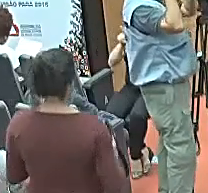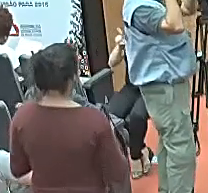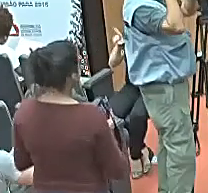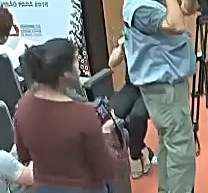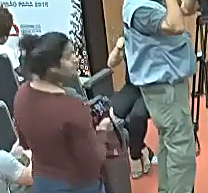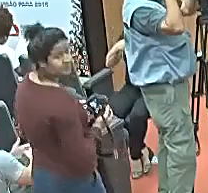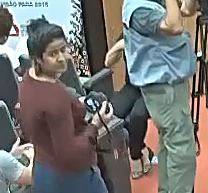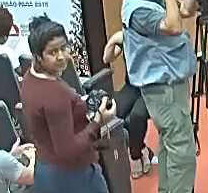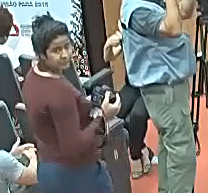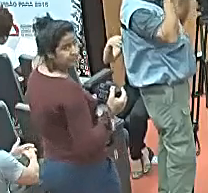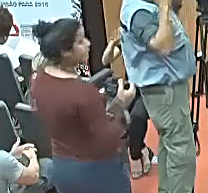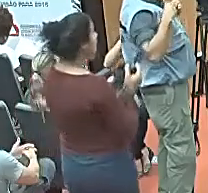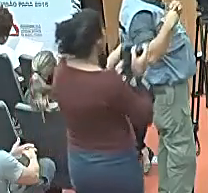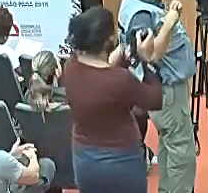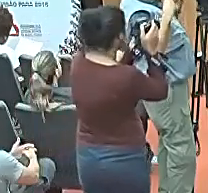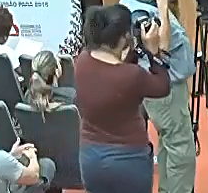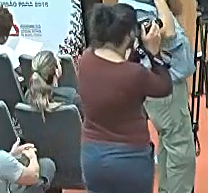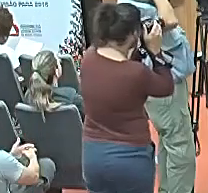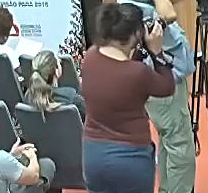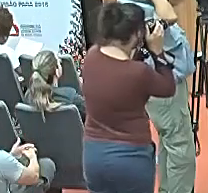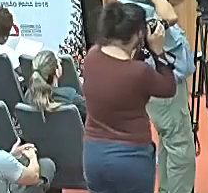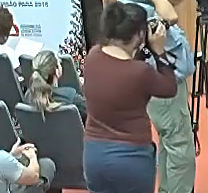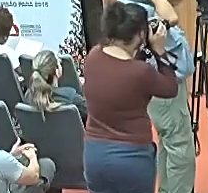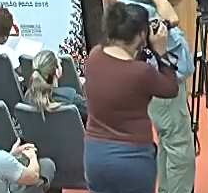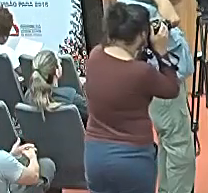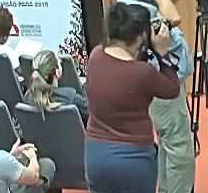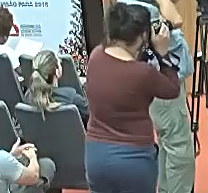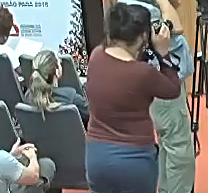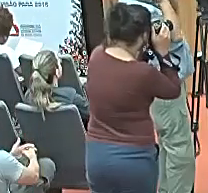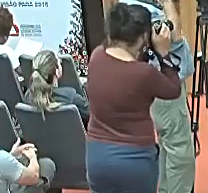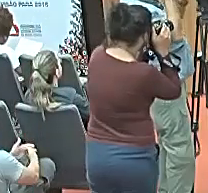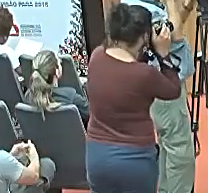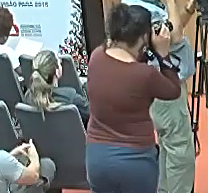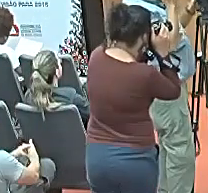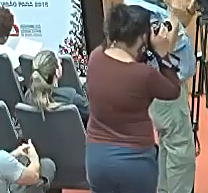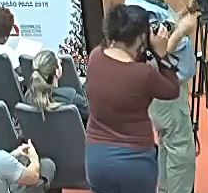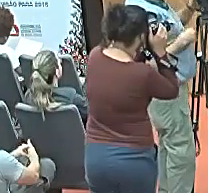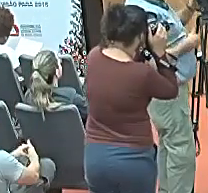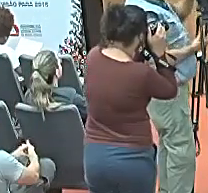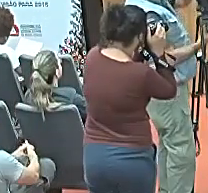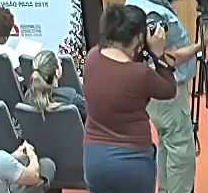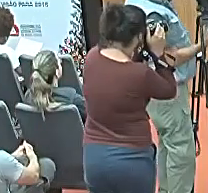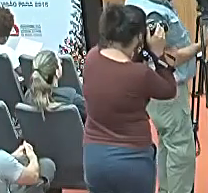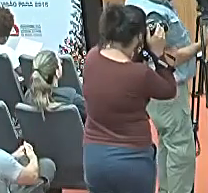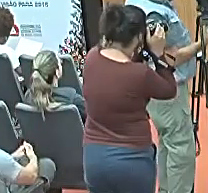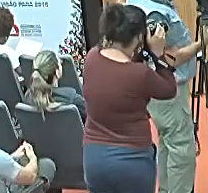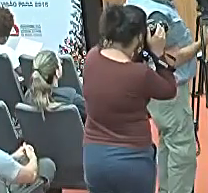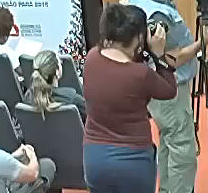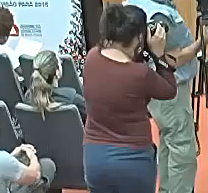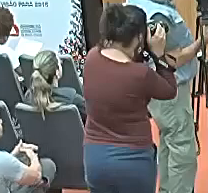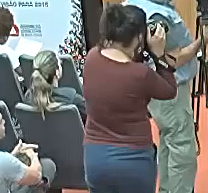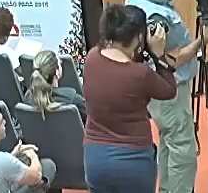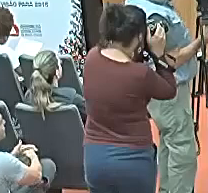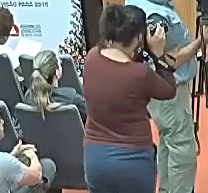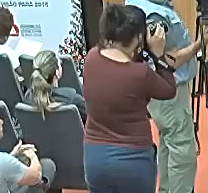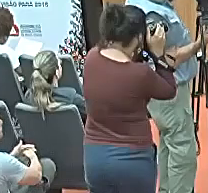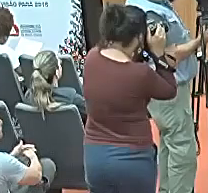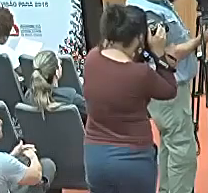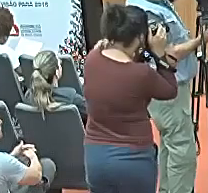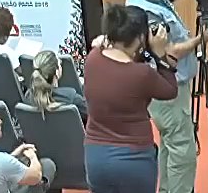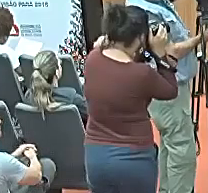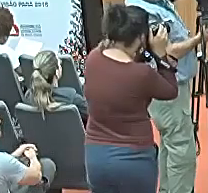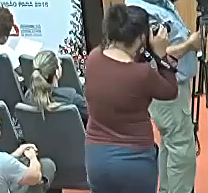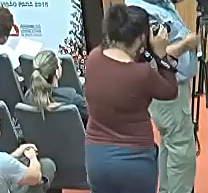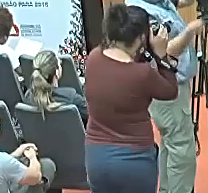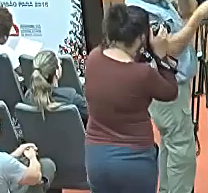só da realidade de minas e aí uma mão dupla nós aprendemos muito e também discutimos muito mas penso que